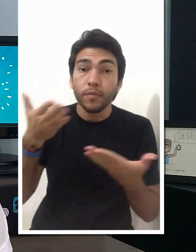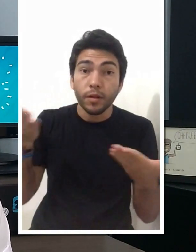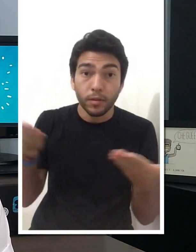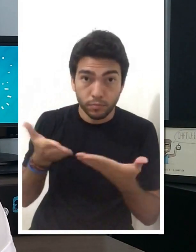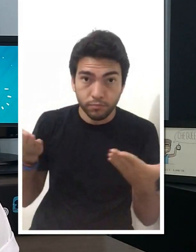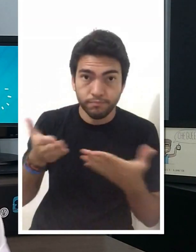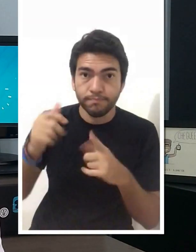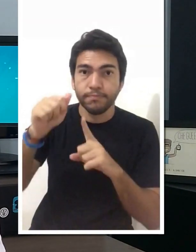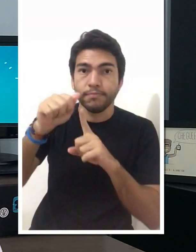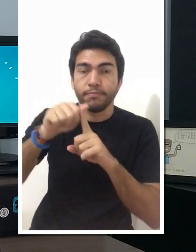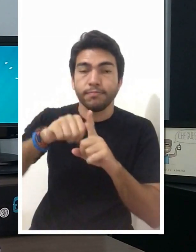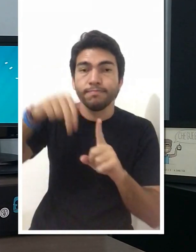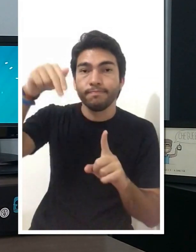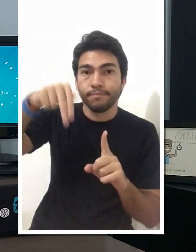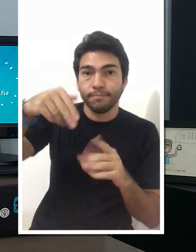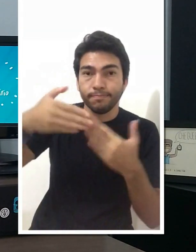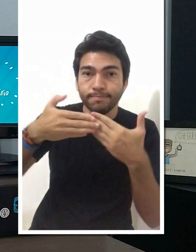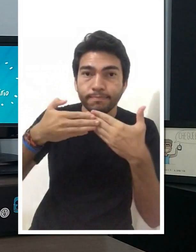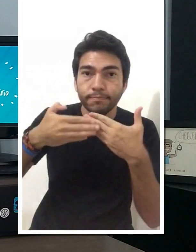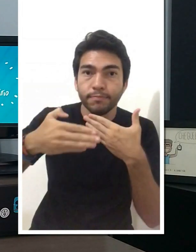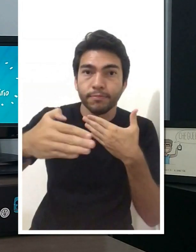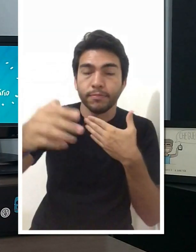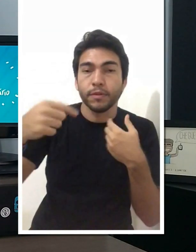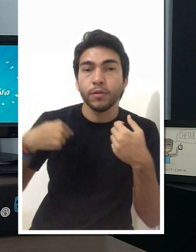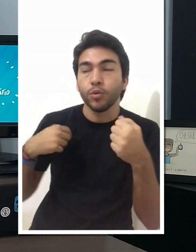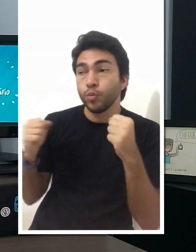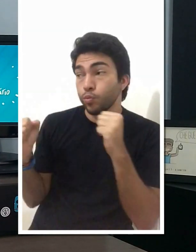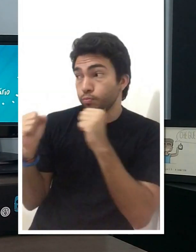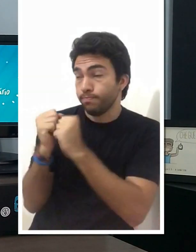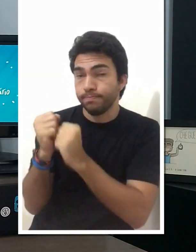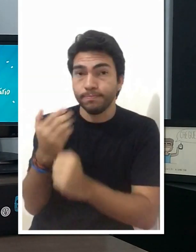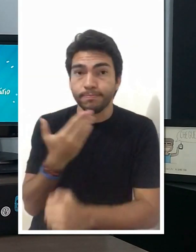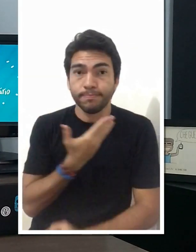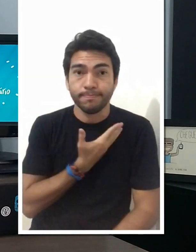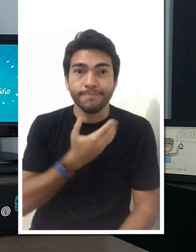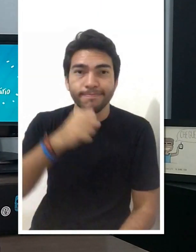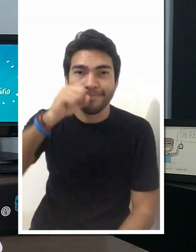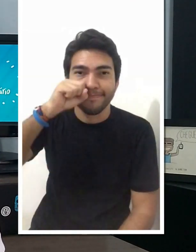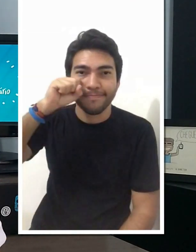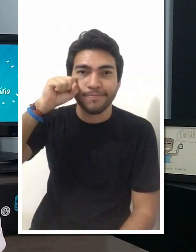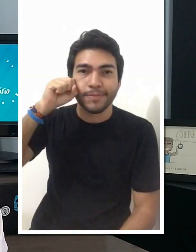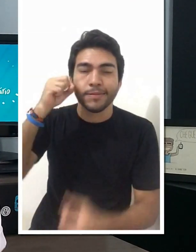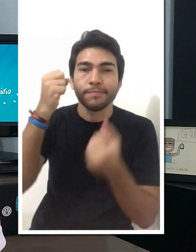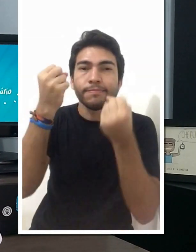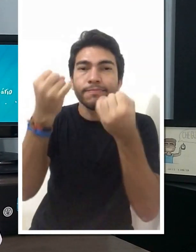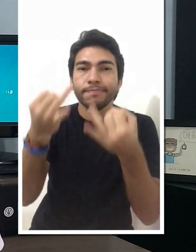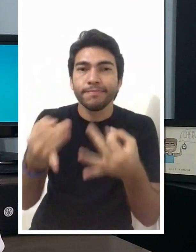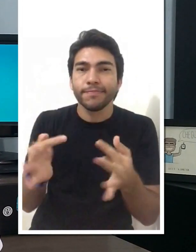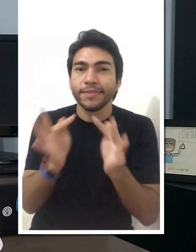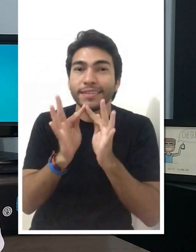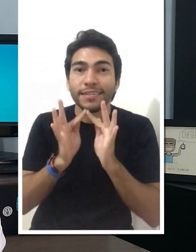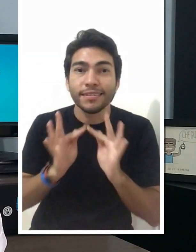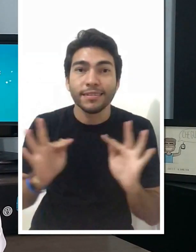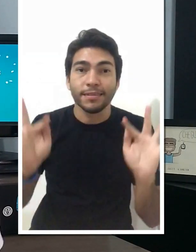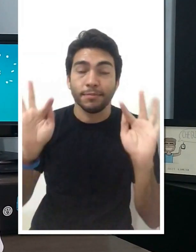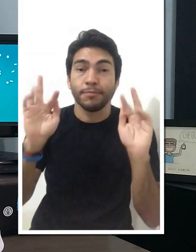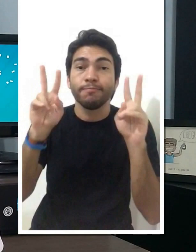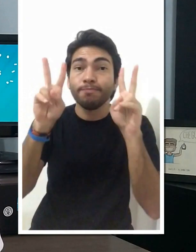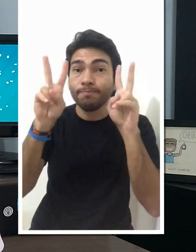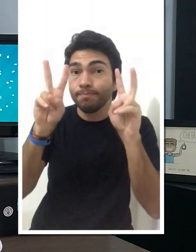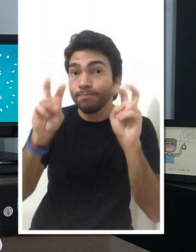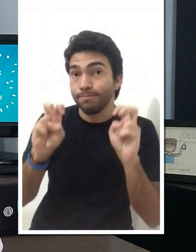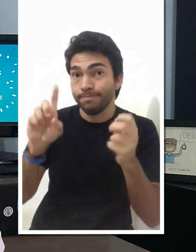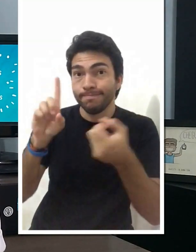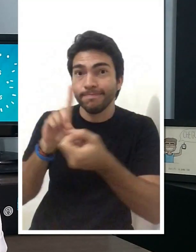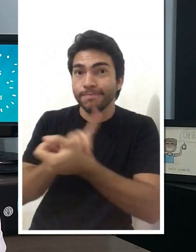mês de novembro, eu vou contar com a ajuda do meu amigo Sérgio, do Diabetes Radical, para explicar para vocês de uma maneira bem